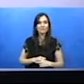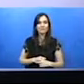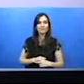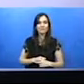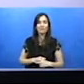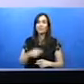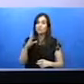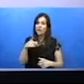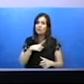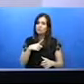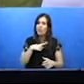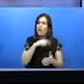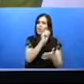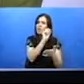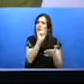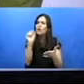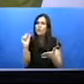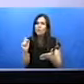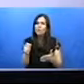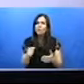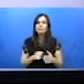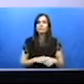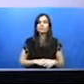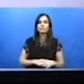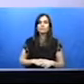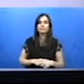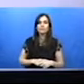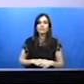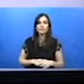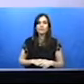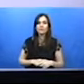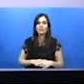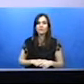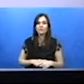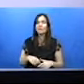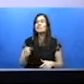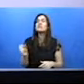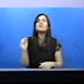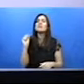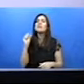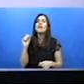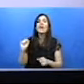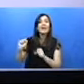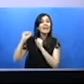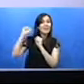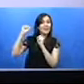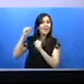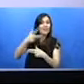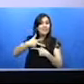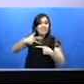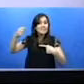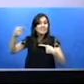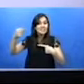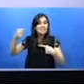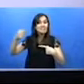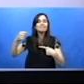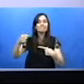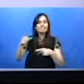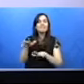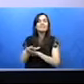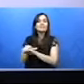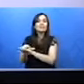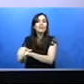da quantidade de ovos que todo mundo preencheu. Quem ganhou? Foi a tartaruga